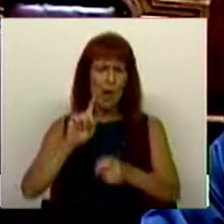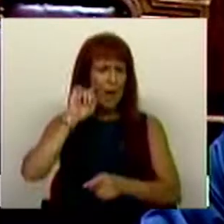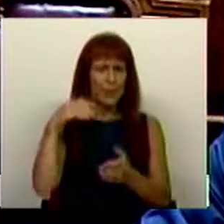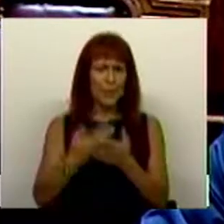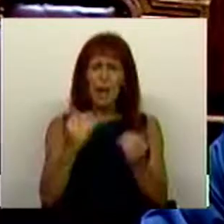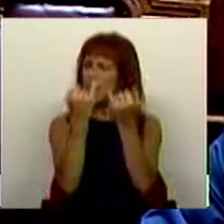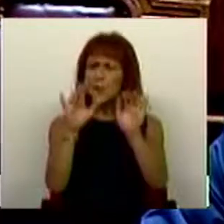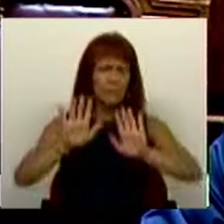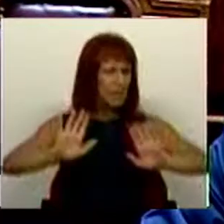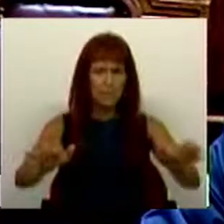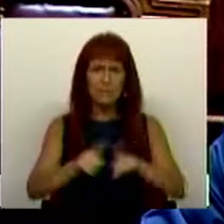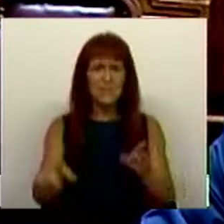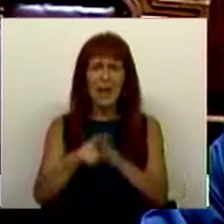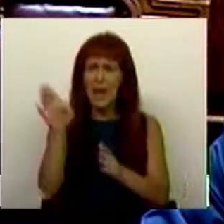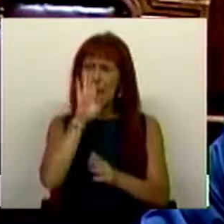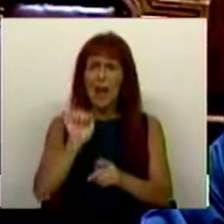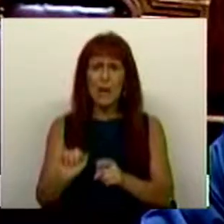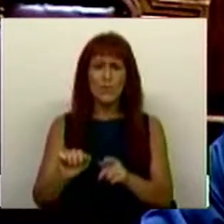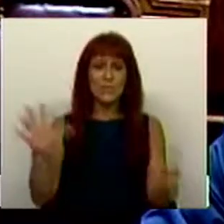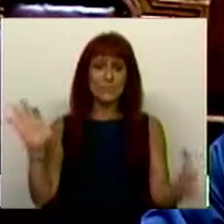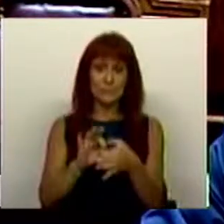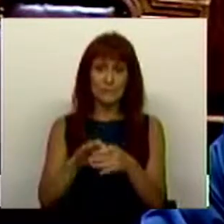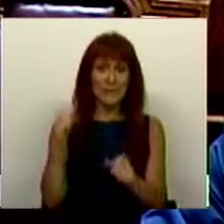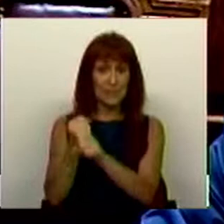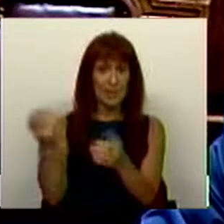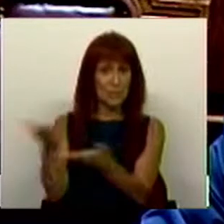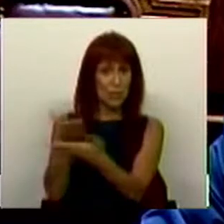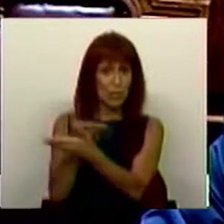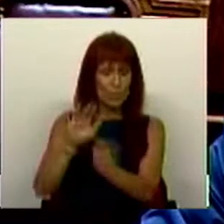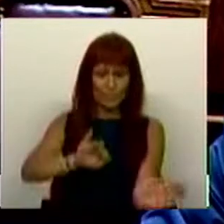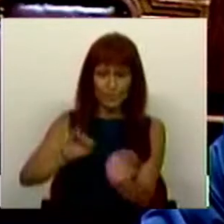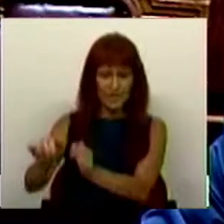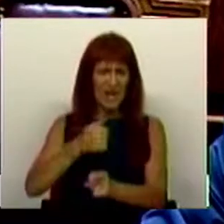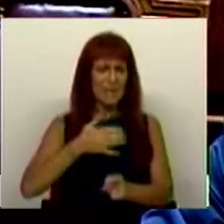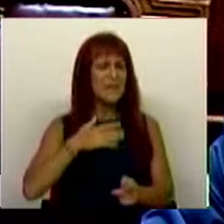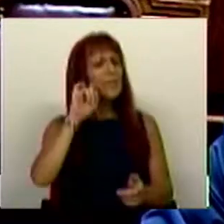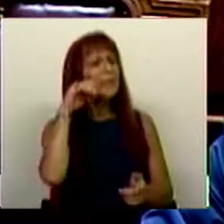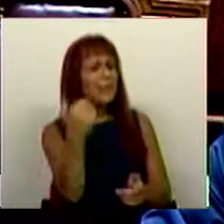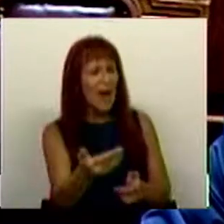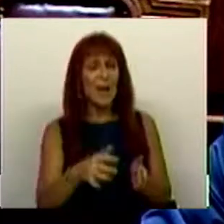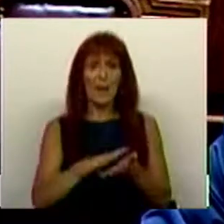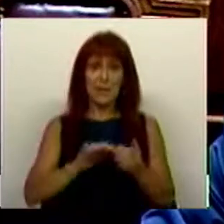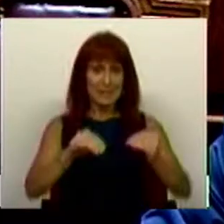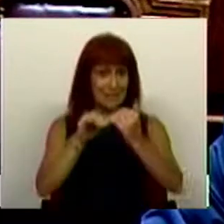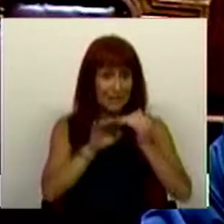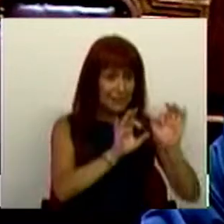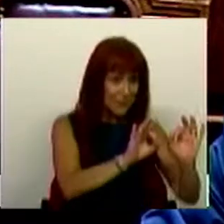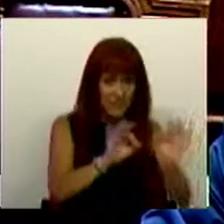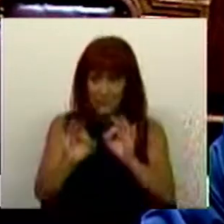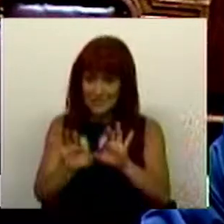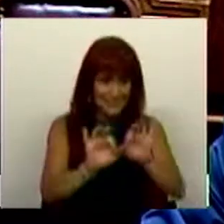que, independentemente da lei aplicável à relação de trabalho, as empresas garantam, com base na igualdade de